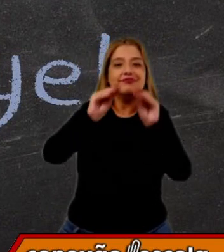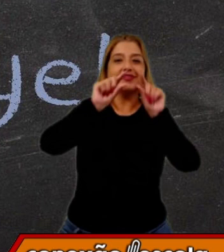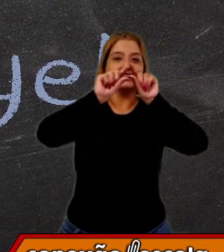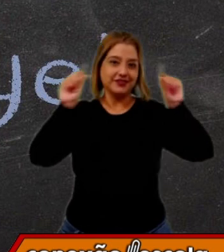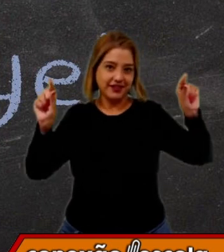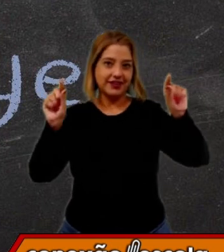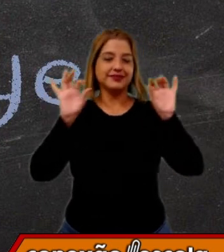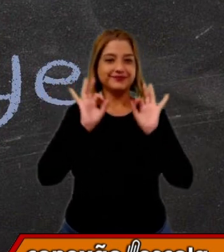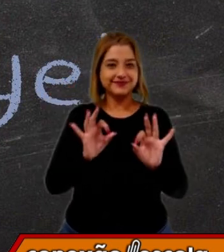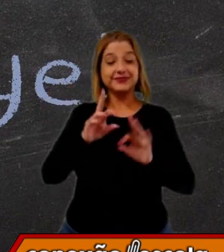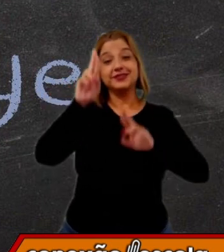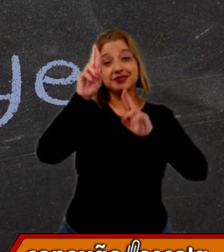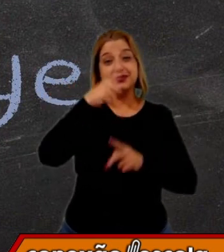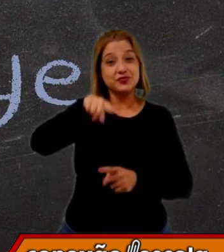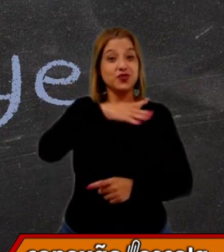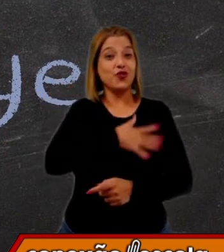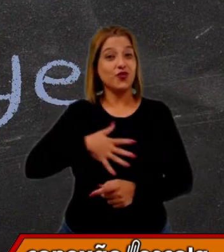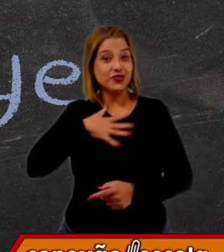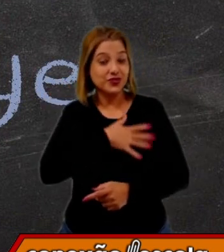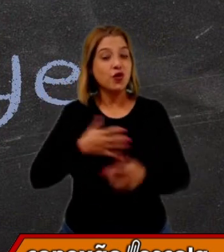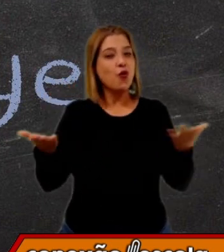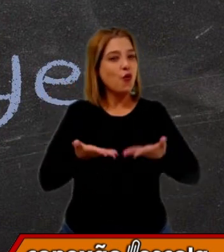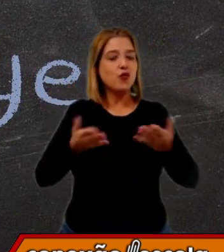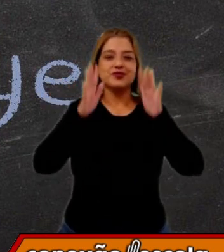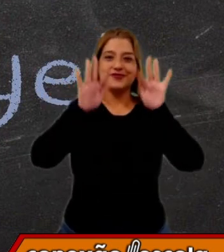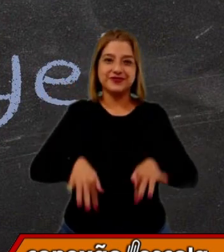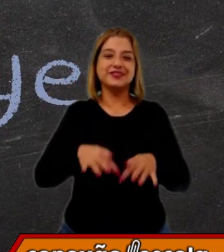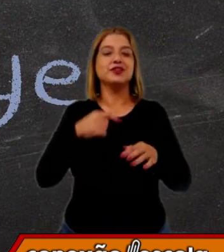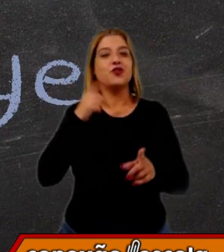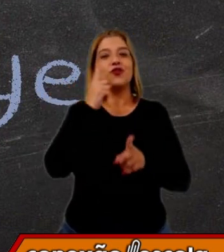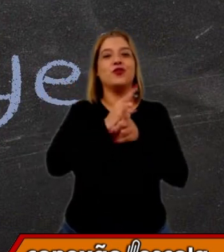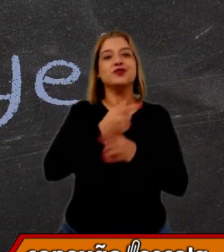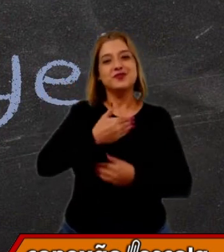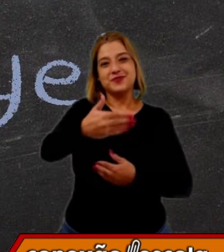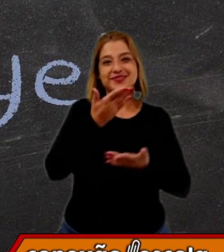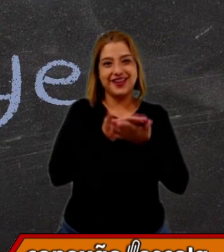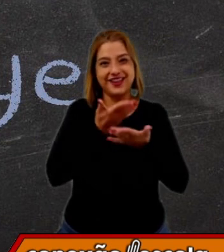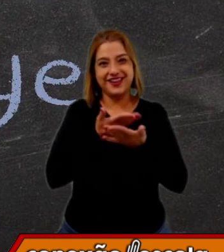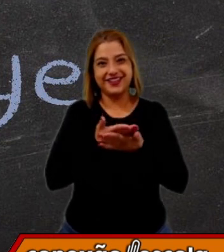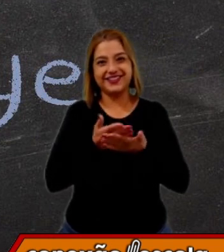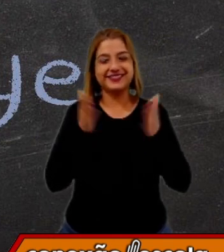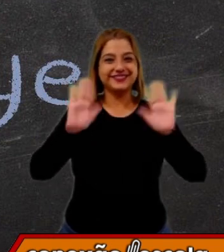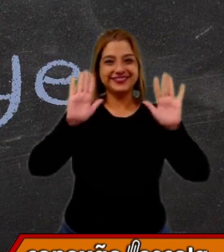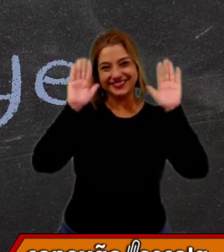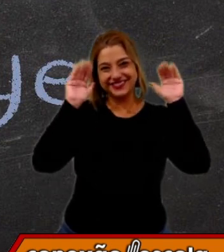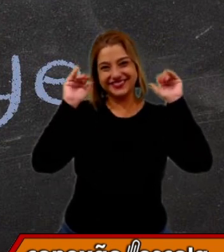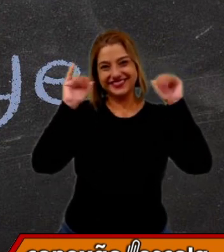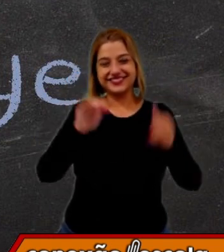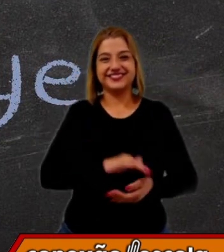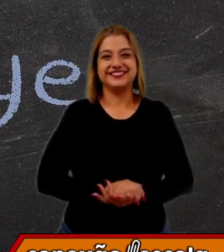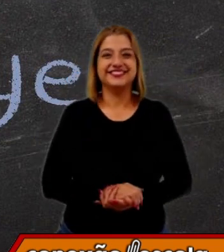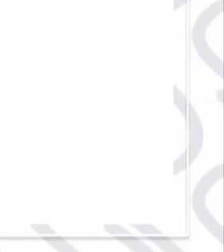certo eu espero que vocês tenham gostado por hoje é só encontro vocês na próxima aula bye